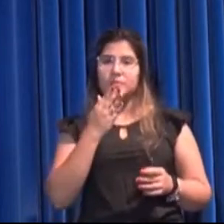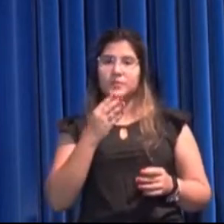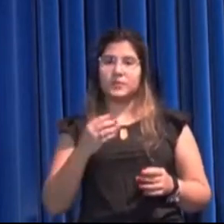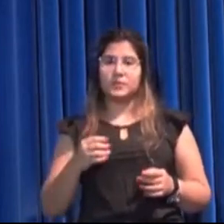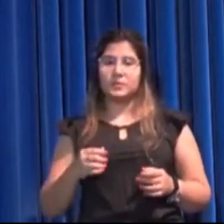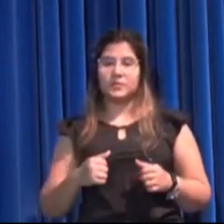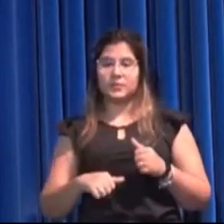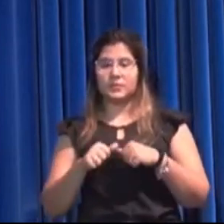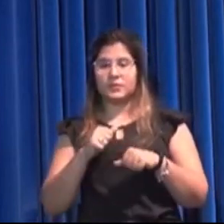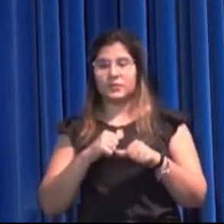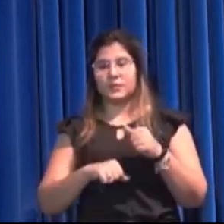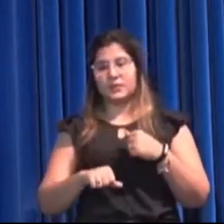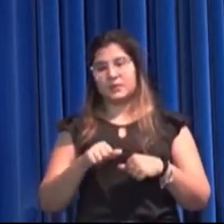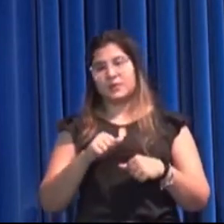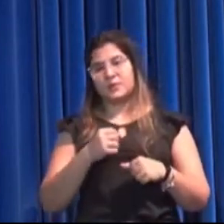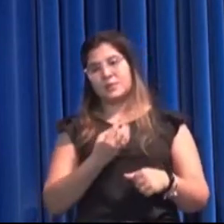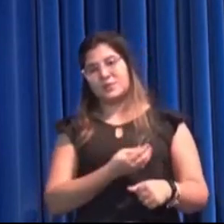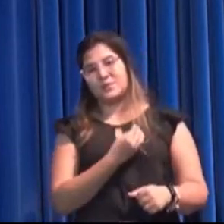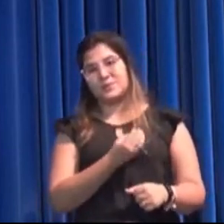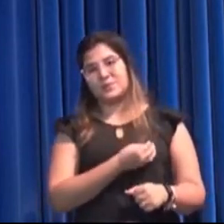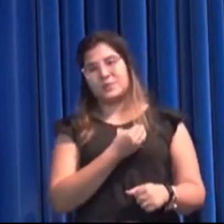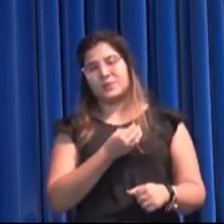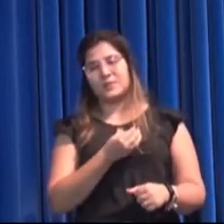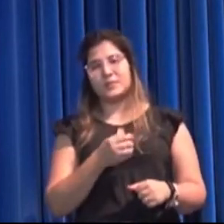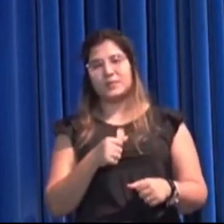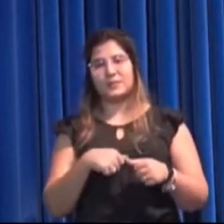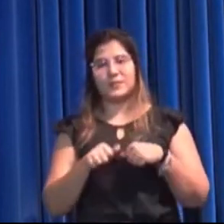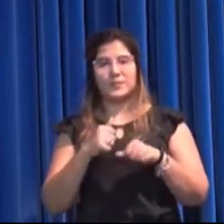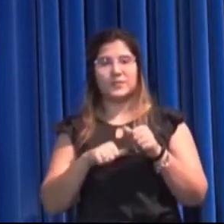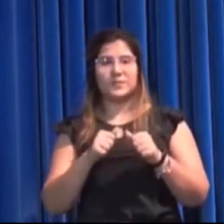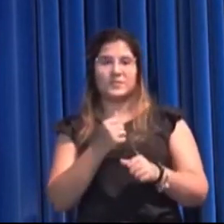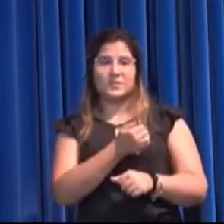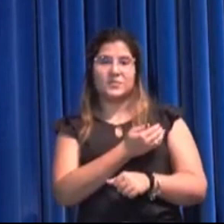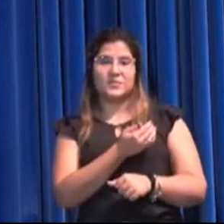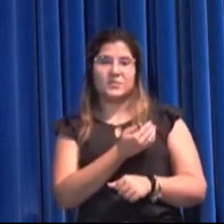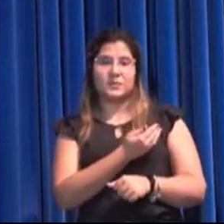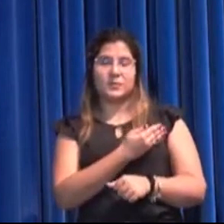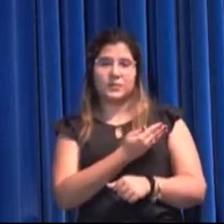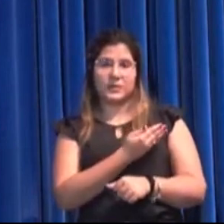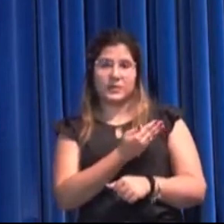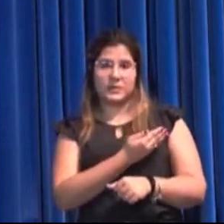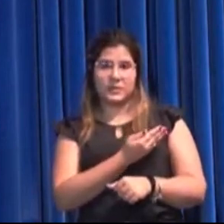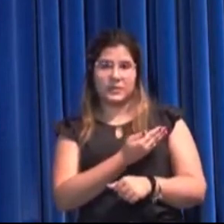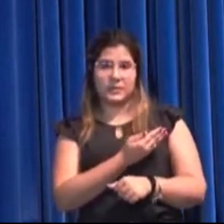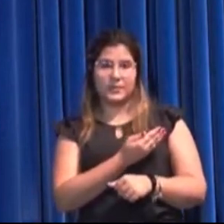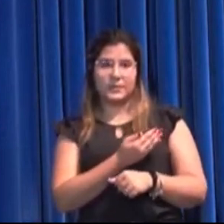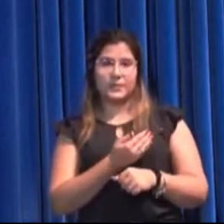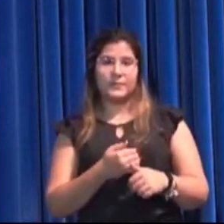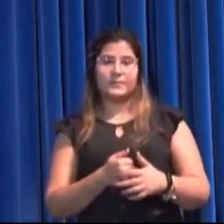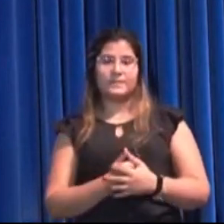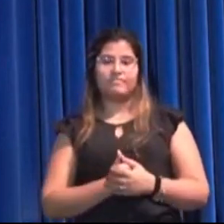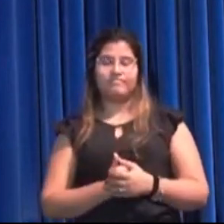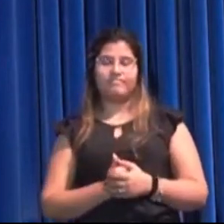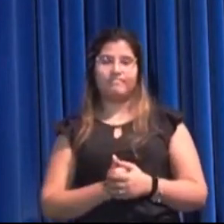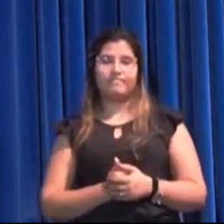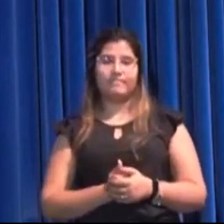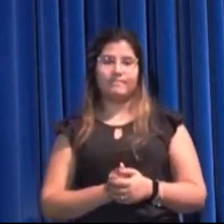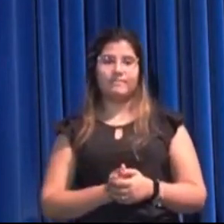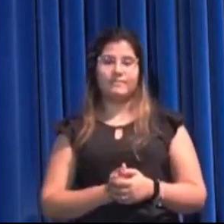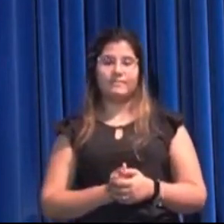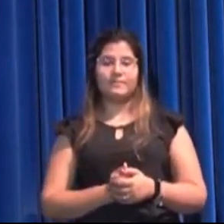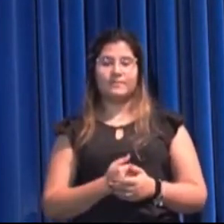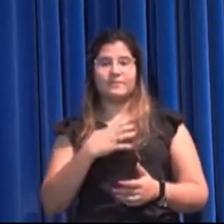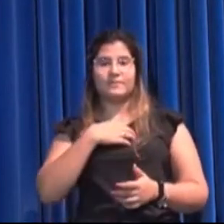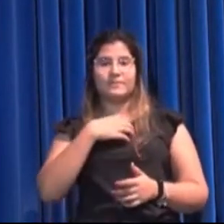vida, ele pediu mudança de coração, ele pediu mudança de atitude,